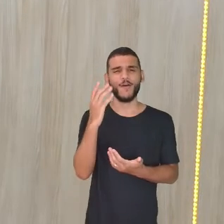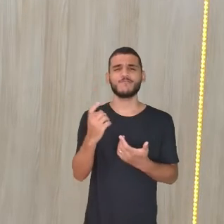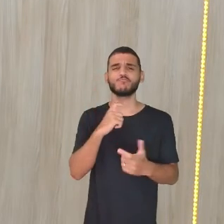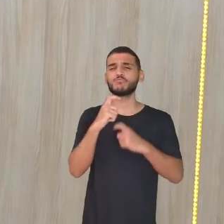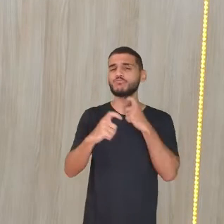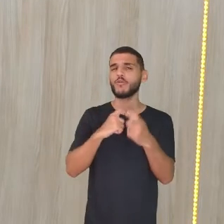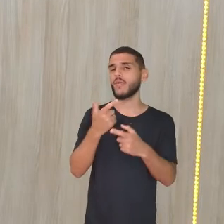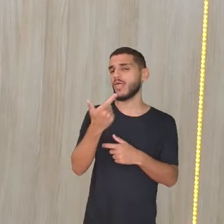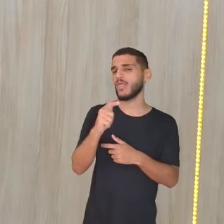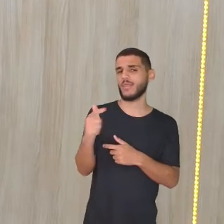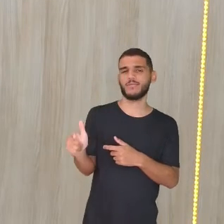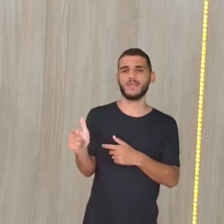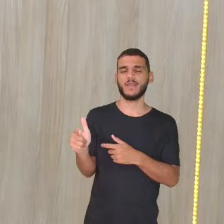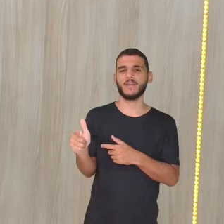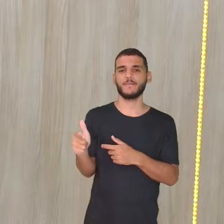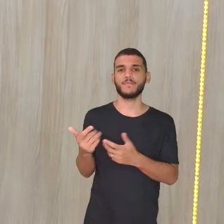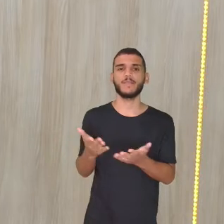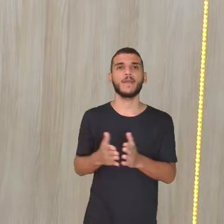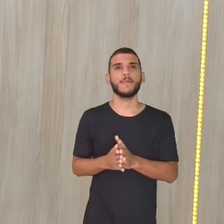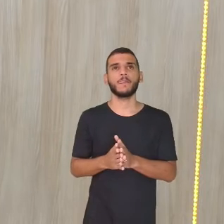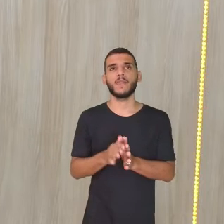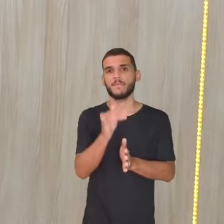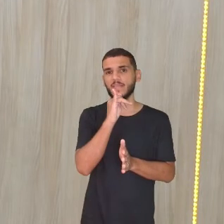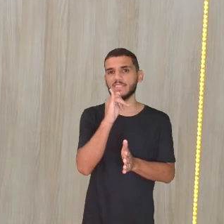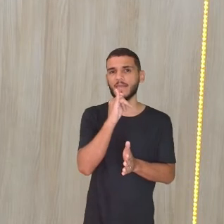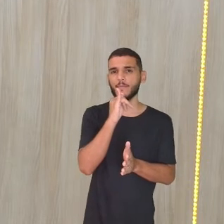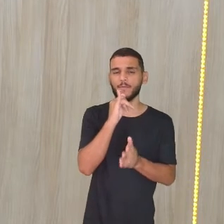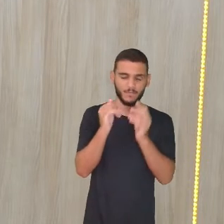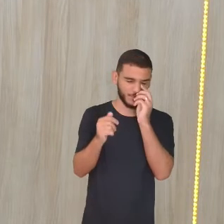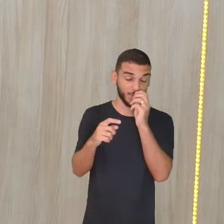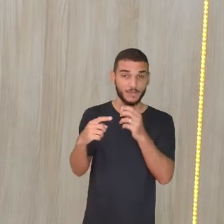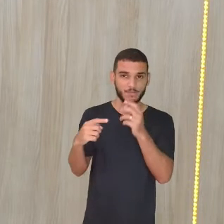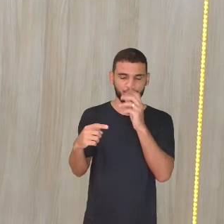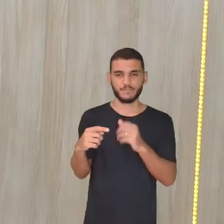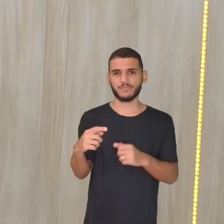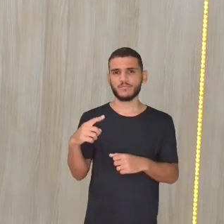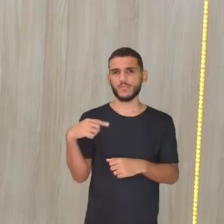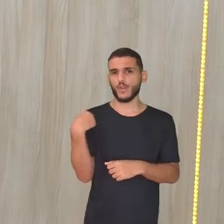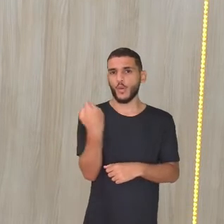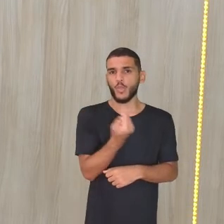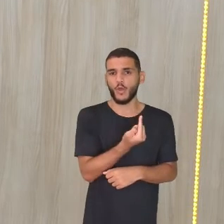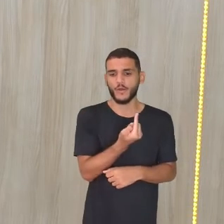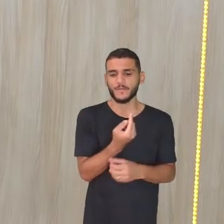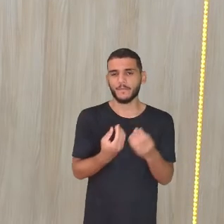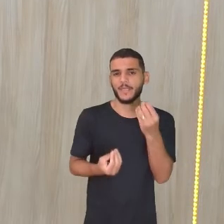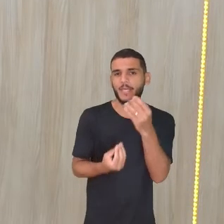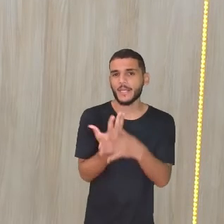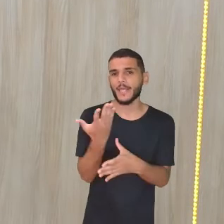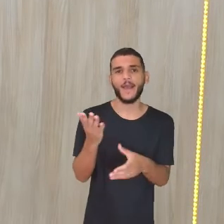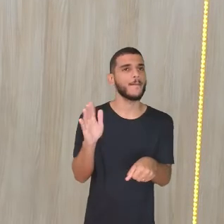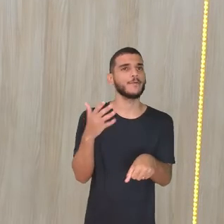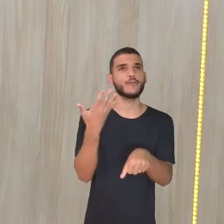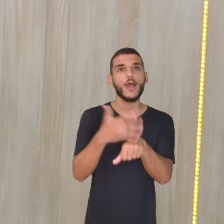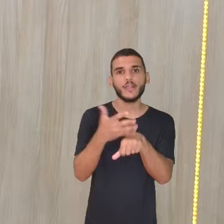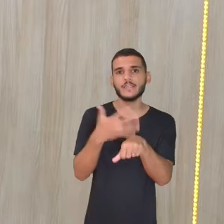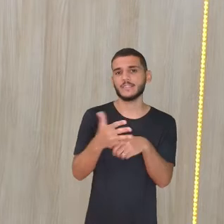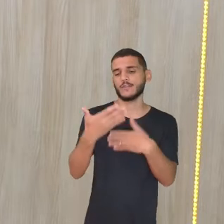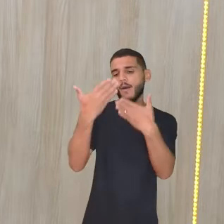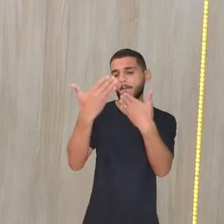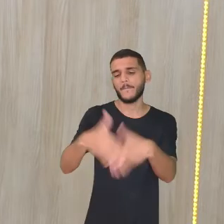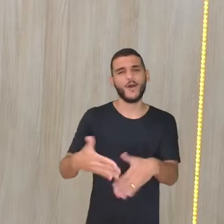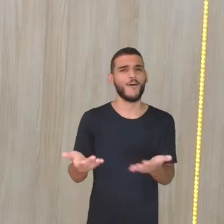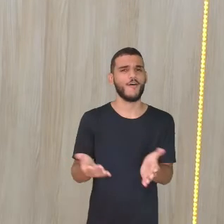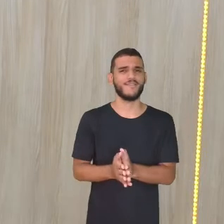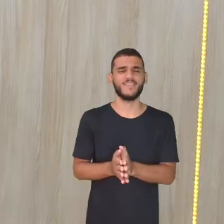quando a gente prepara ali aquele exercício, eu não gosto. Vocês gostam dessa palavra A avaliação, prova, não,